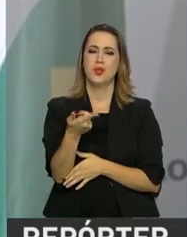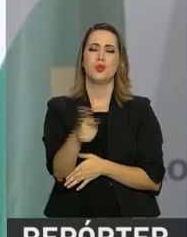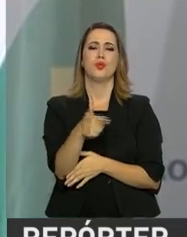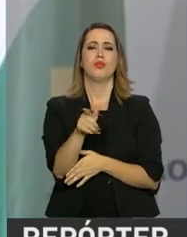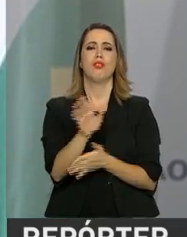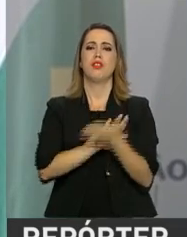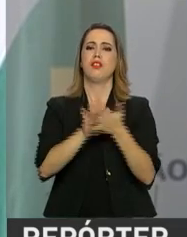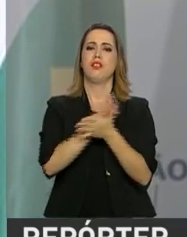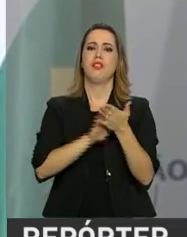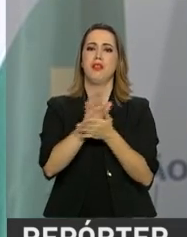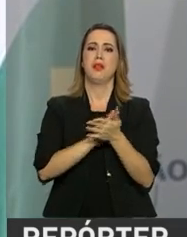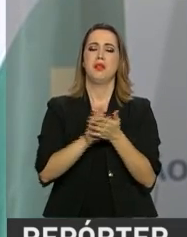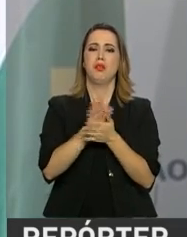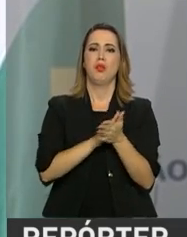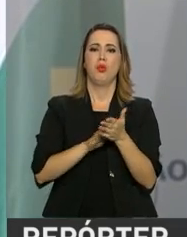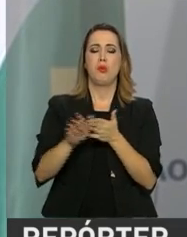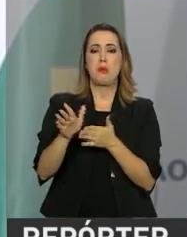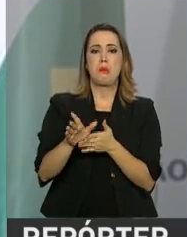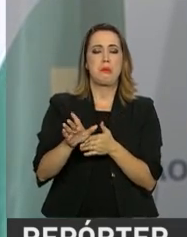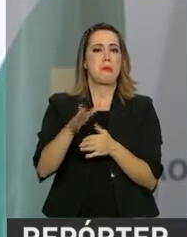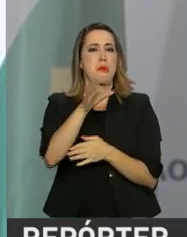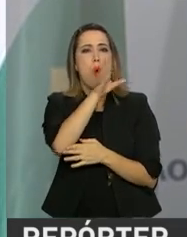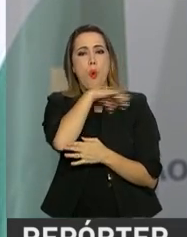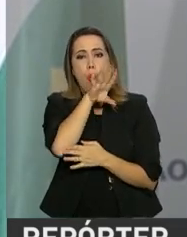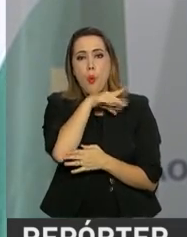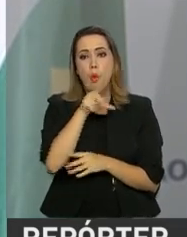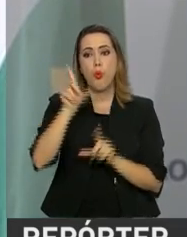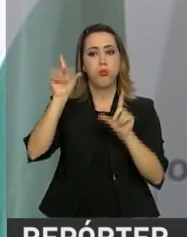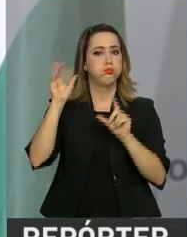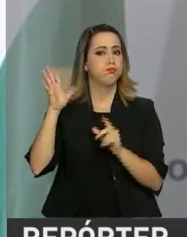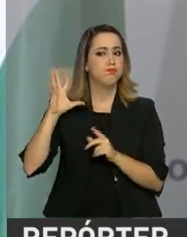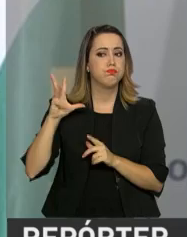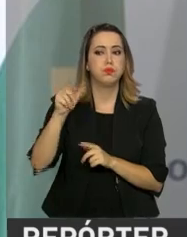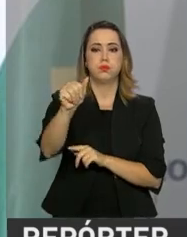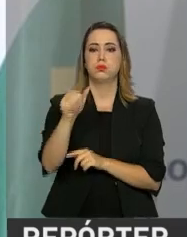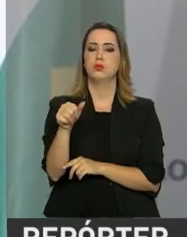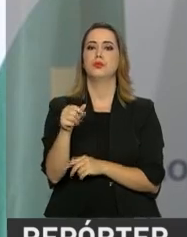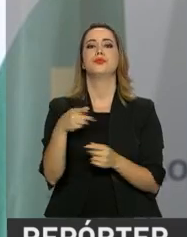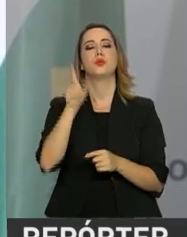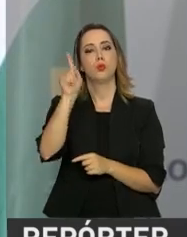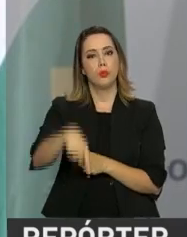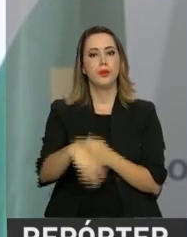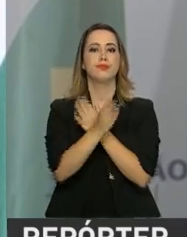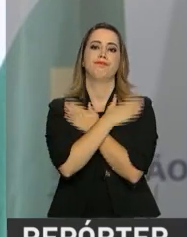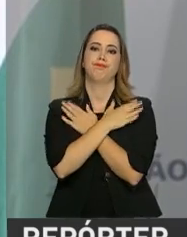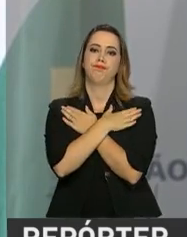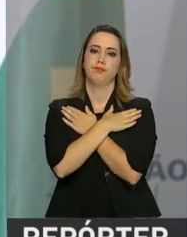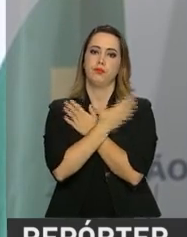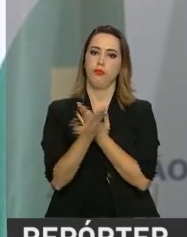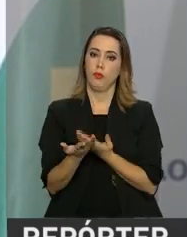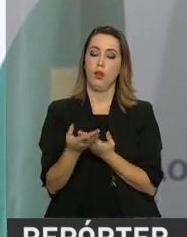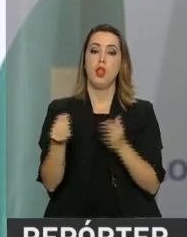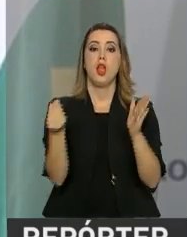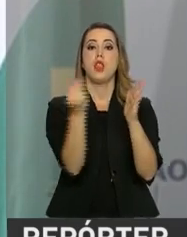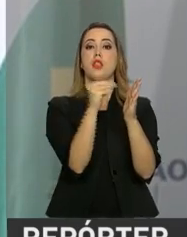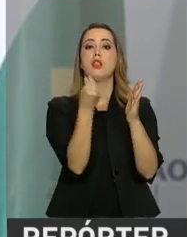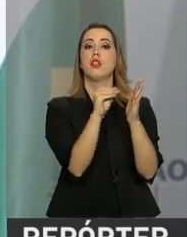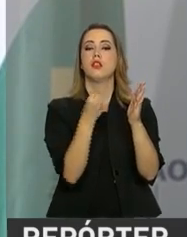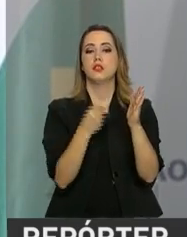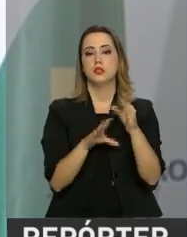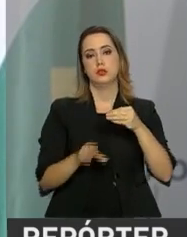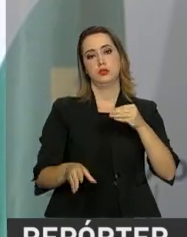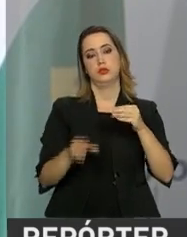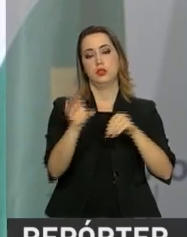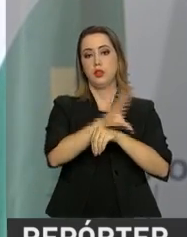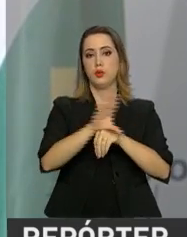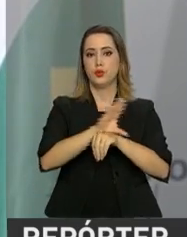pessoa desempregada e um dos fundamentos da Constituição está brante no artigo primeiro da Constituição é a a